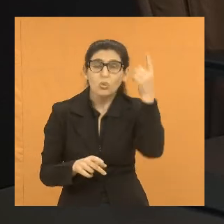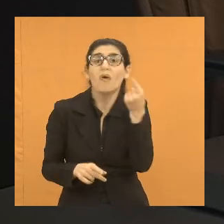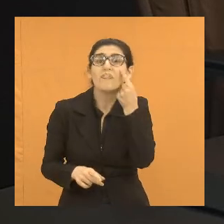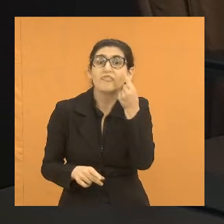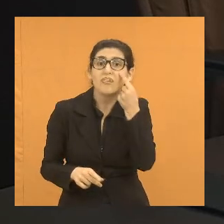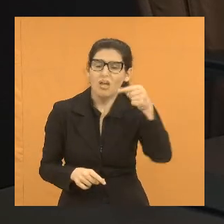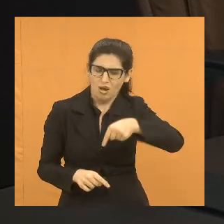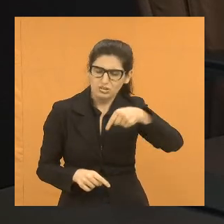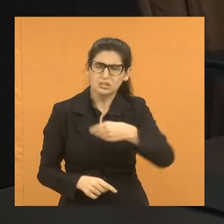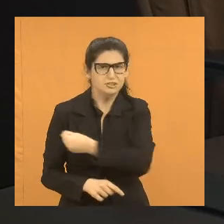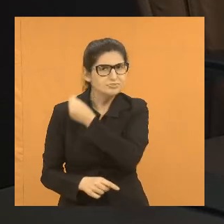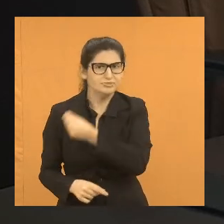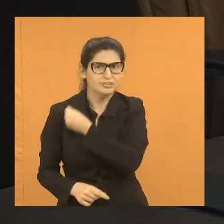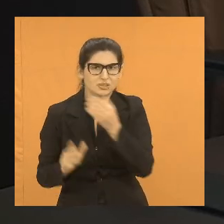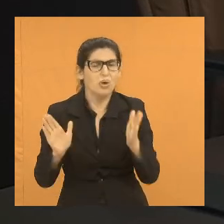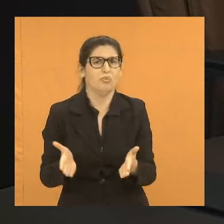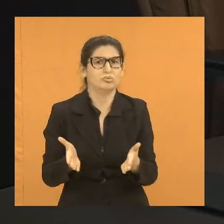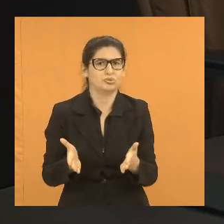momento aqui.